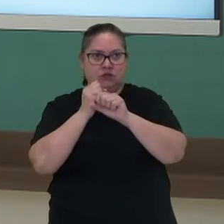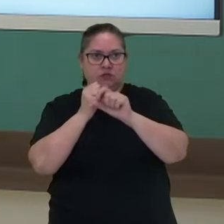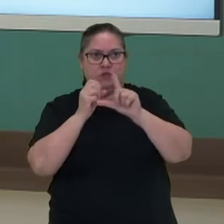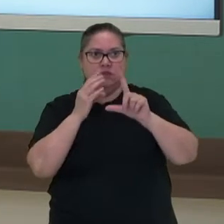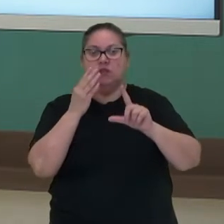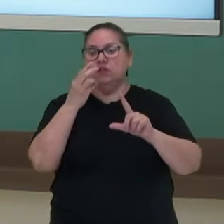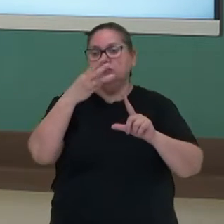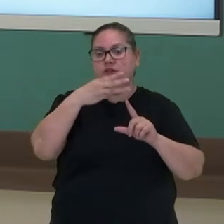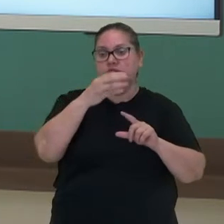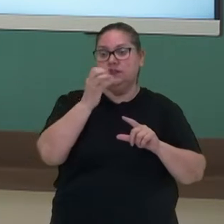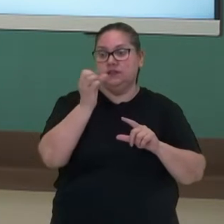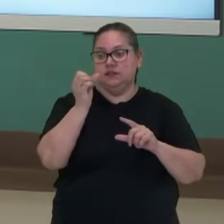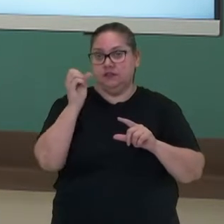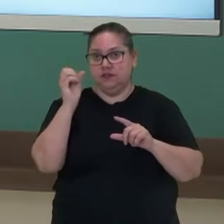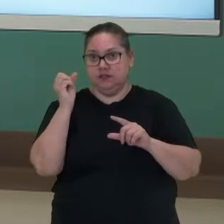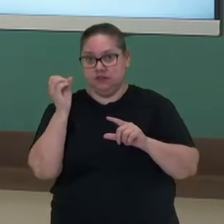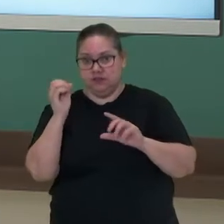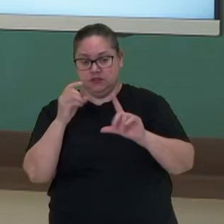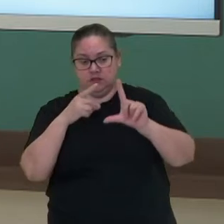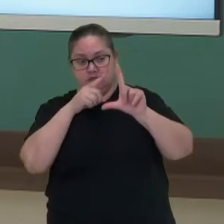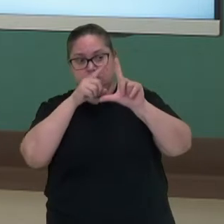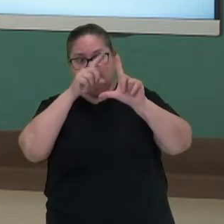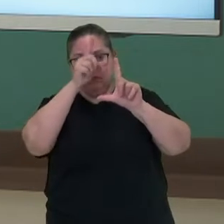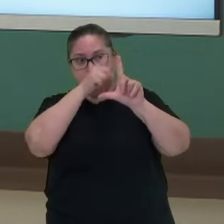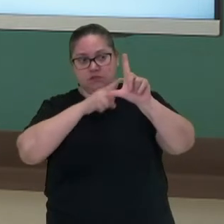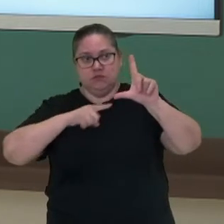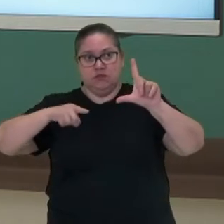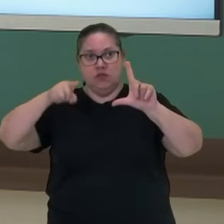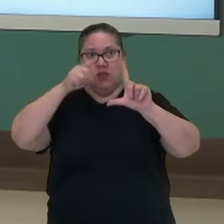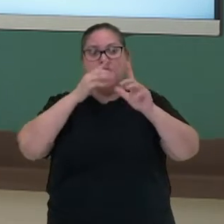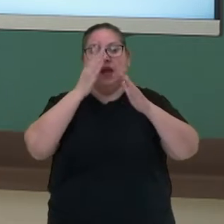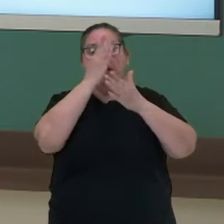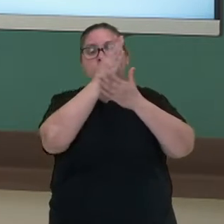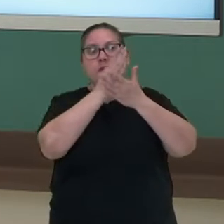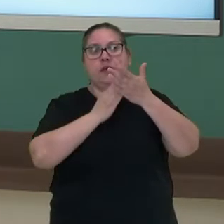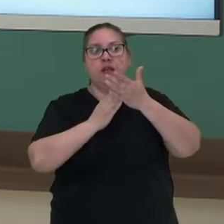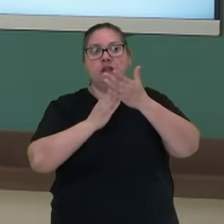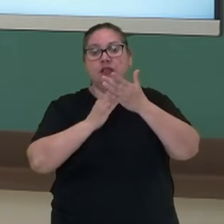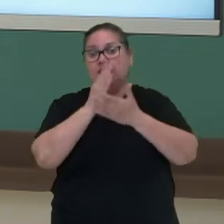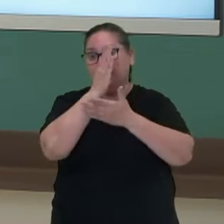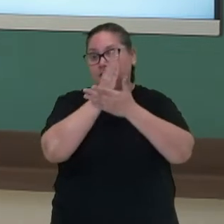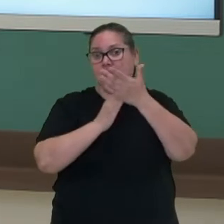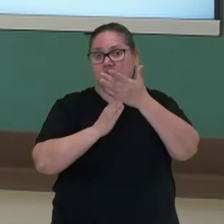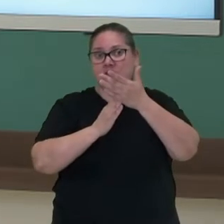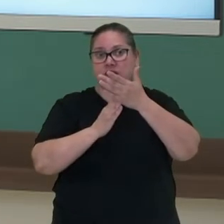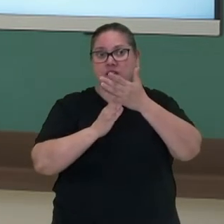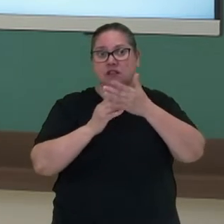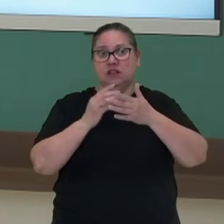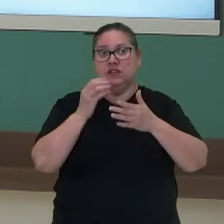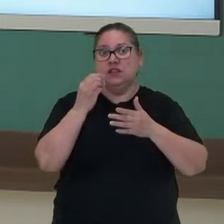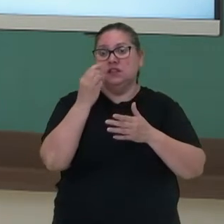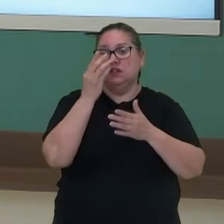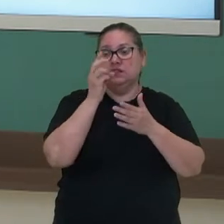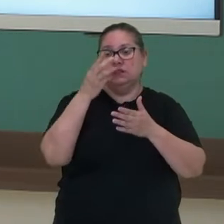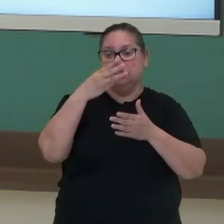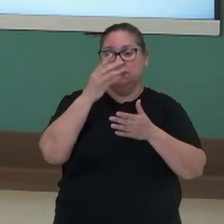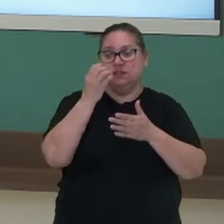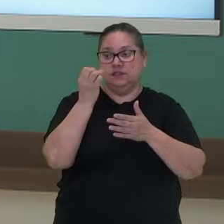inteira, 360 graus. Meia volta é metade. Metade de